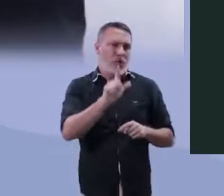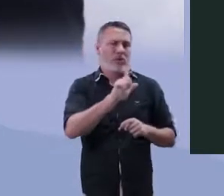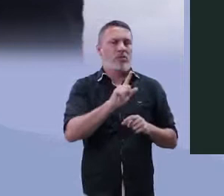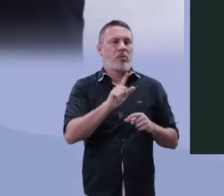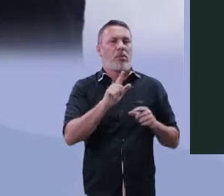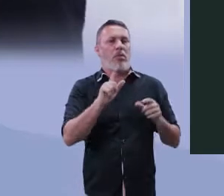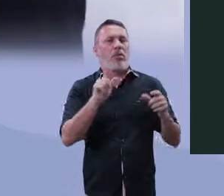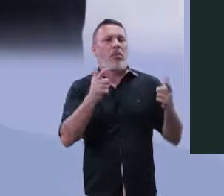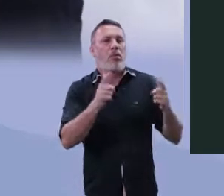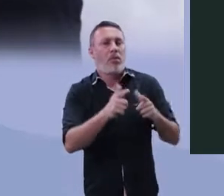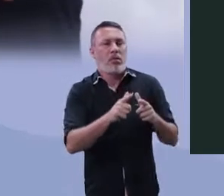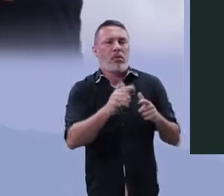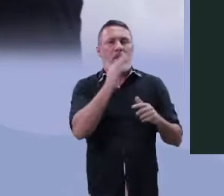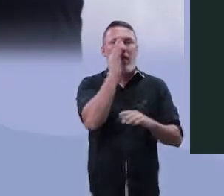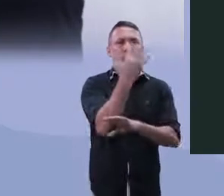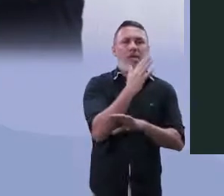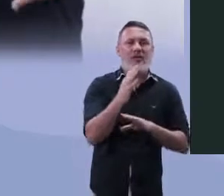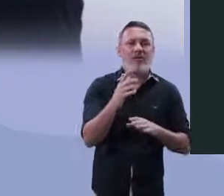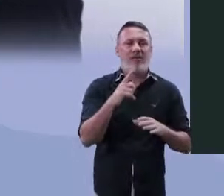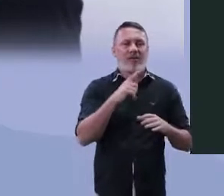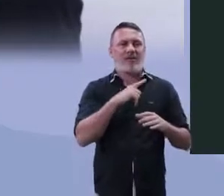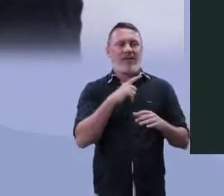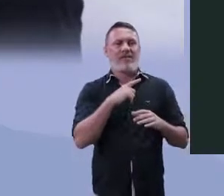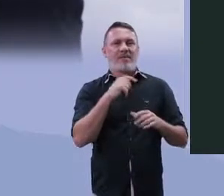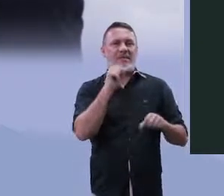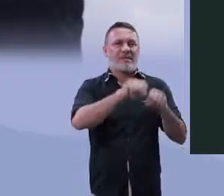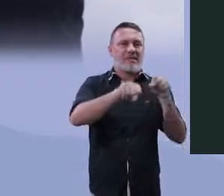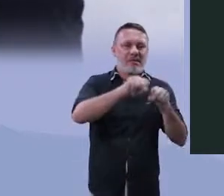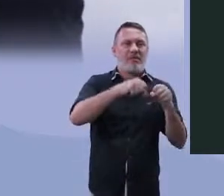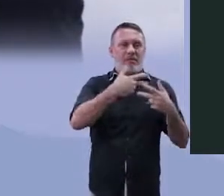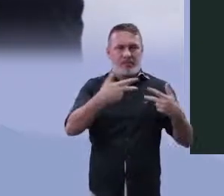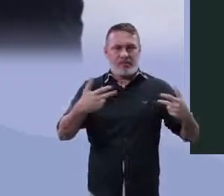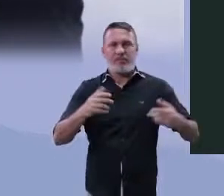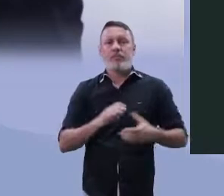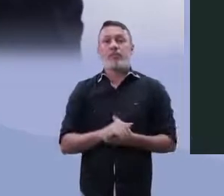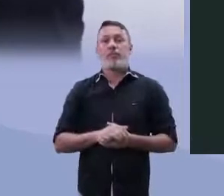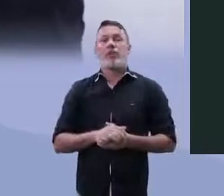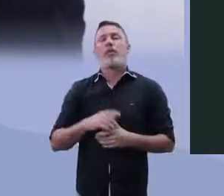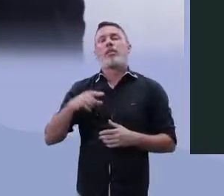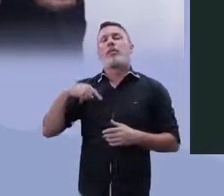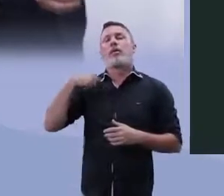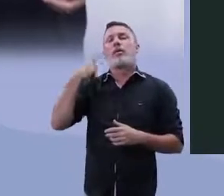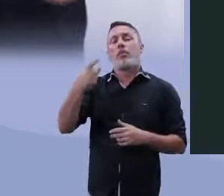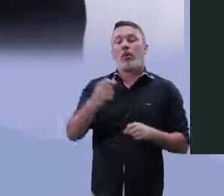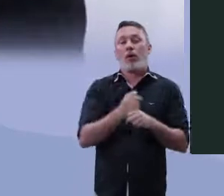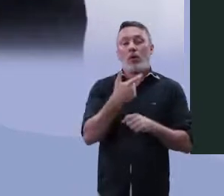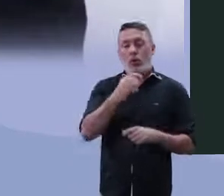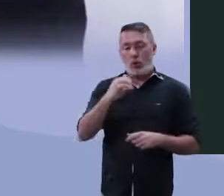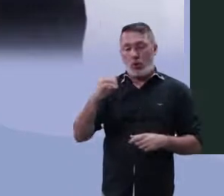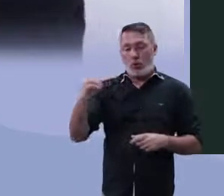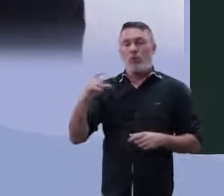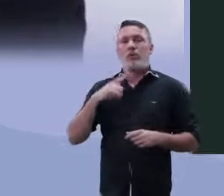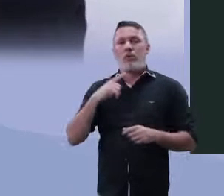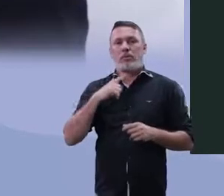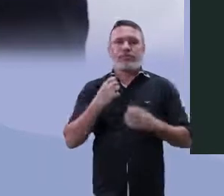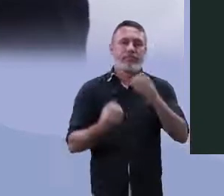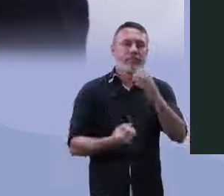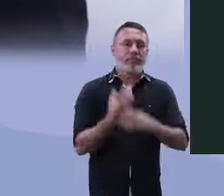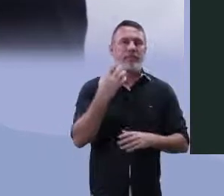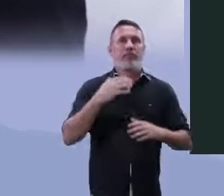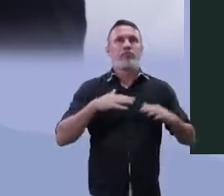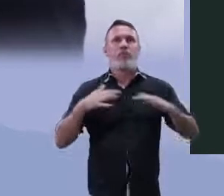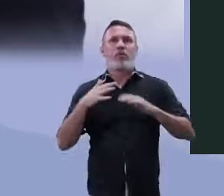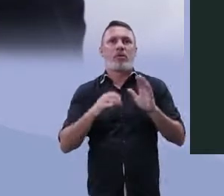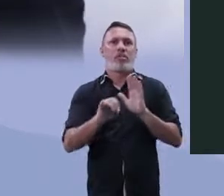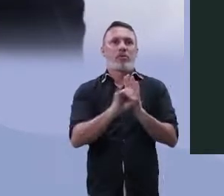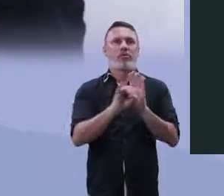ambiental. Né? E, nos anos 2000, o surgimento, a emergência de movimentos identitários,